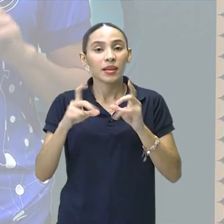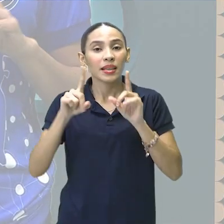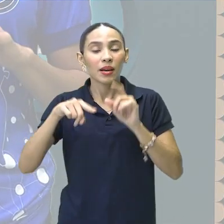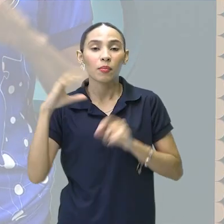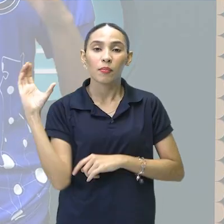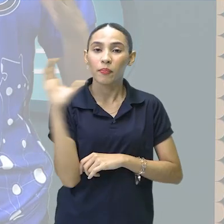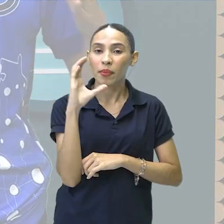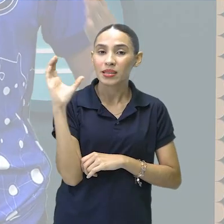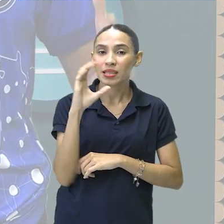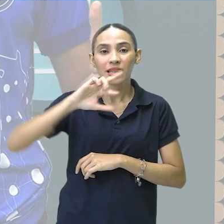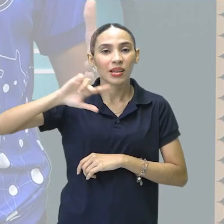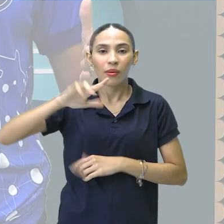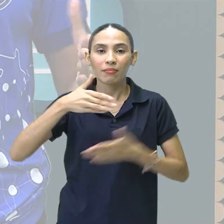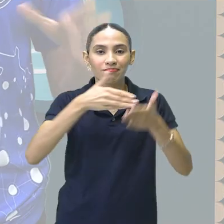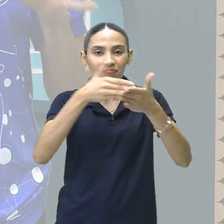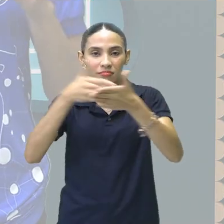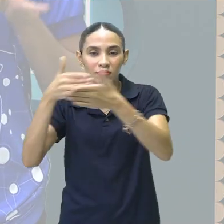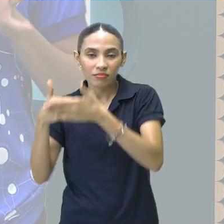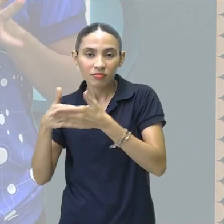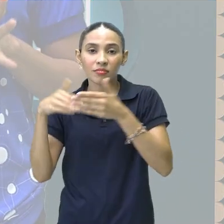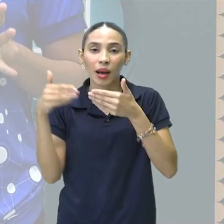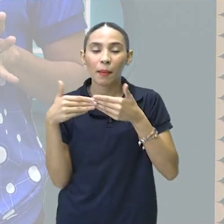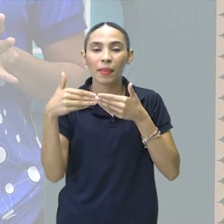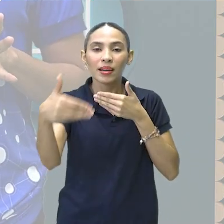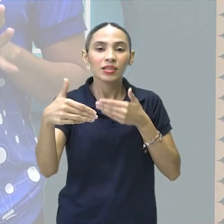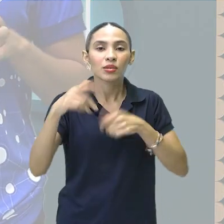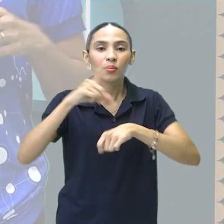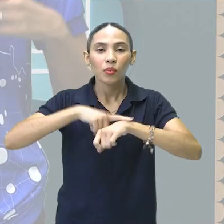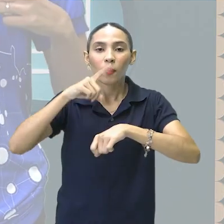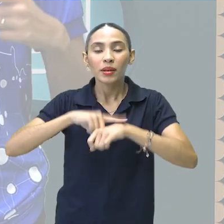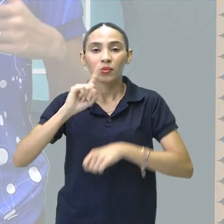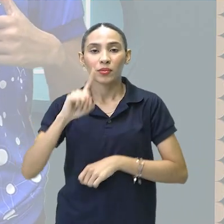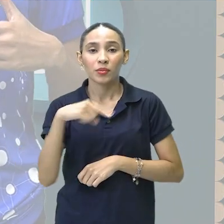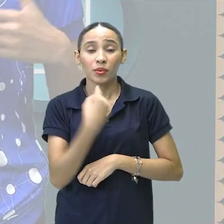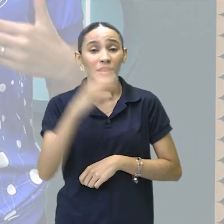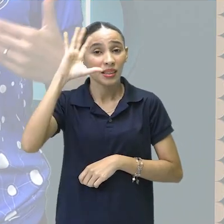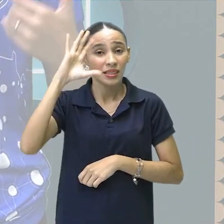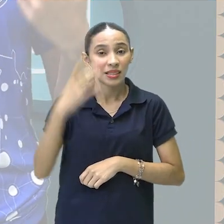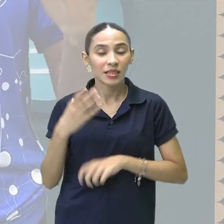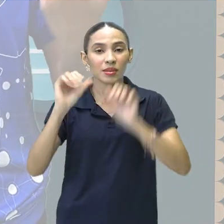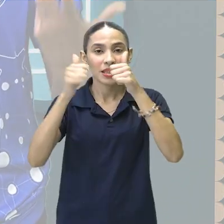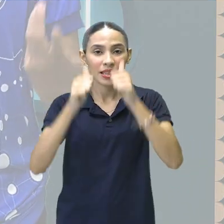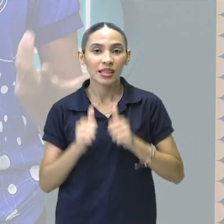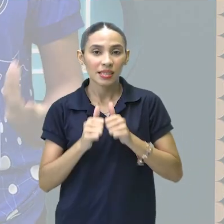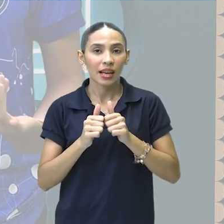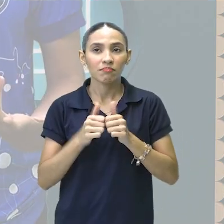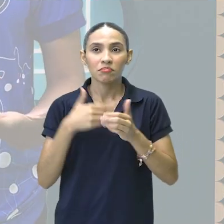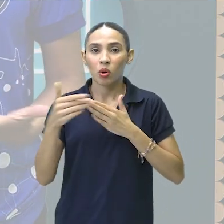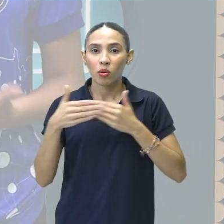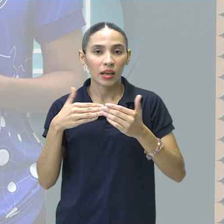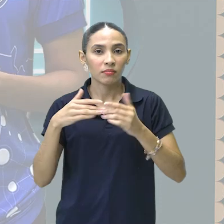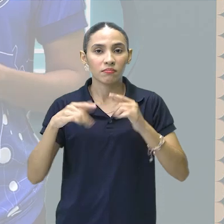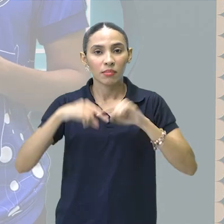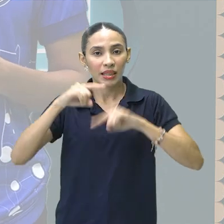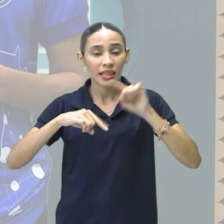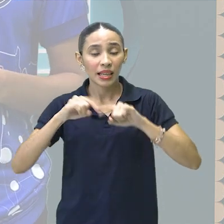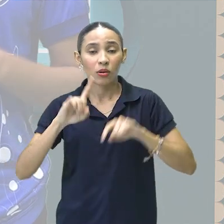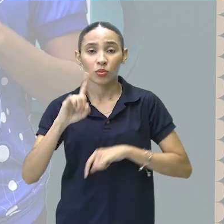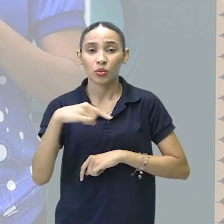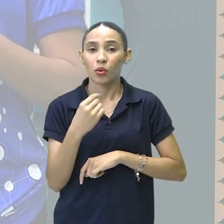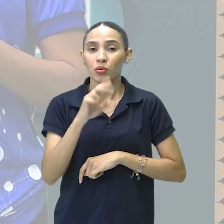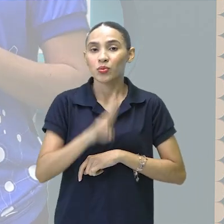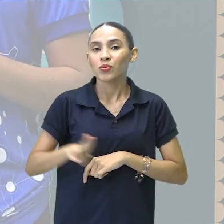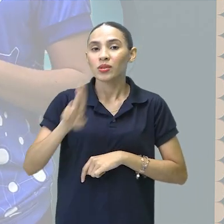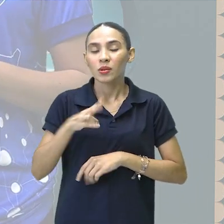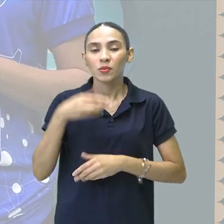ciência que não fica delimitada. A partir do momento que nós decidimos interpretar algo, nós estamos utilizando